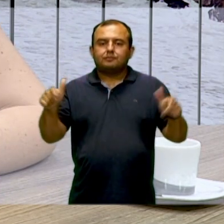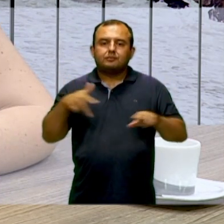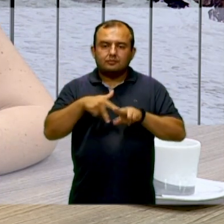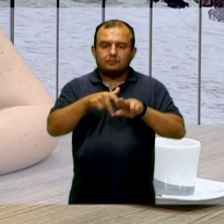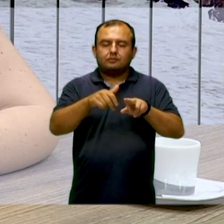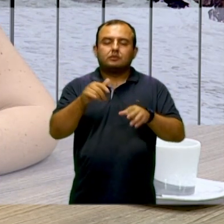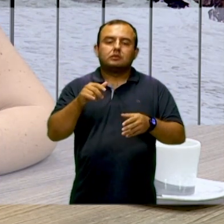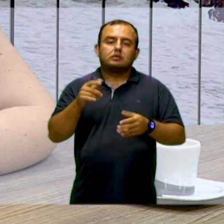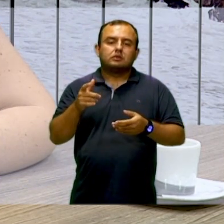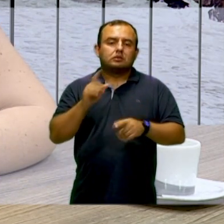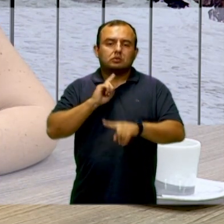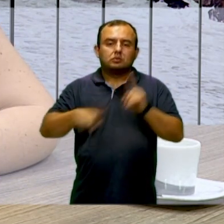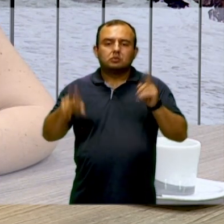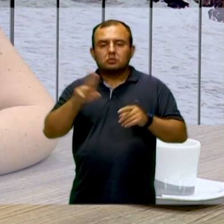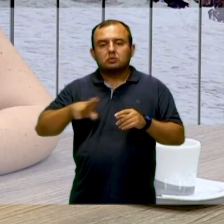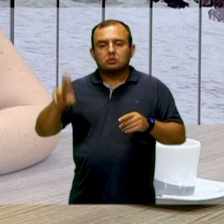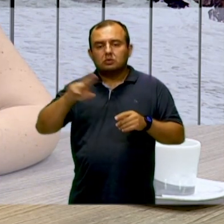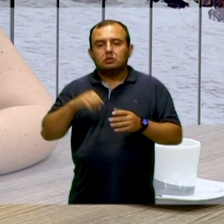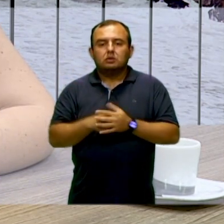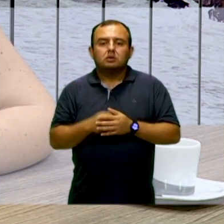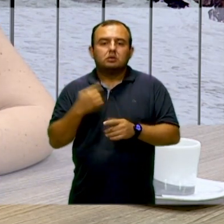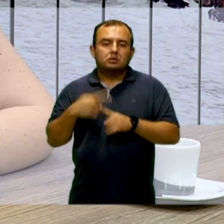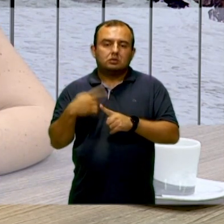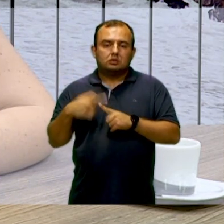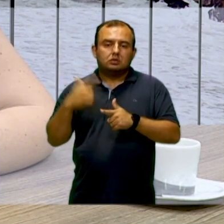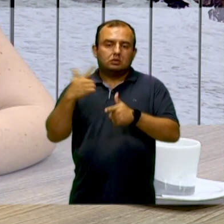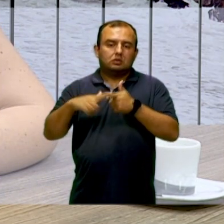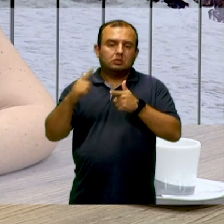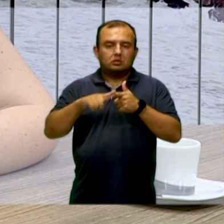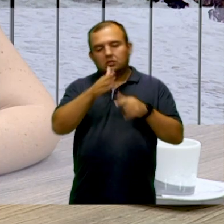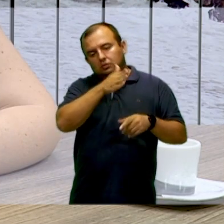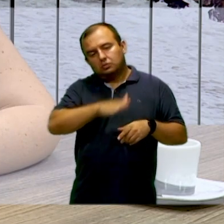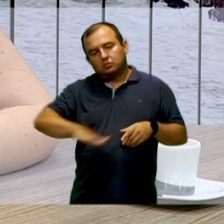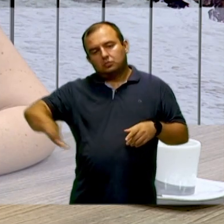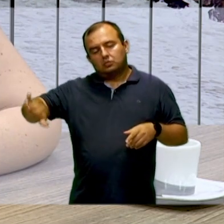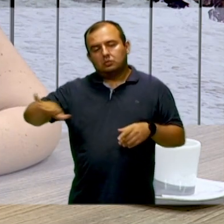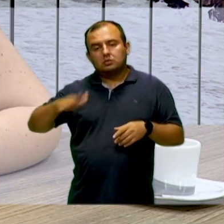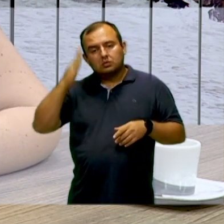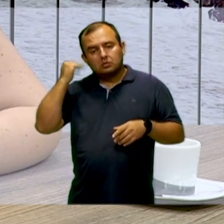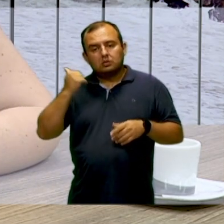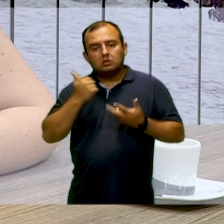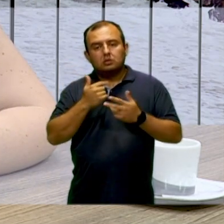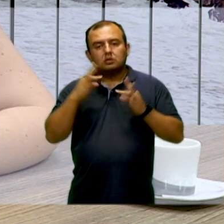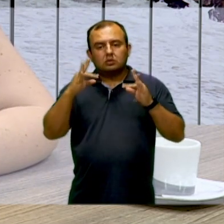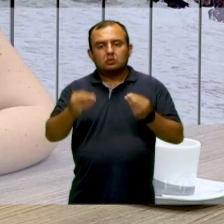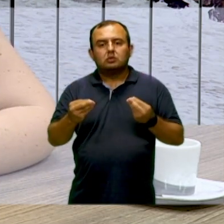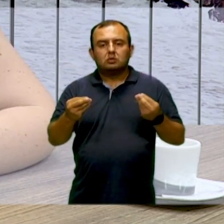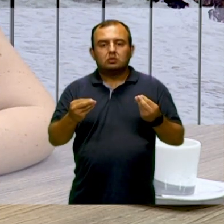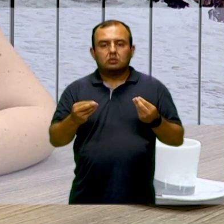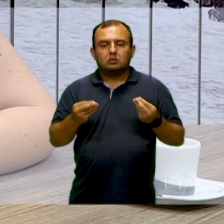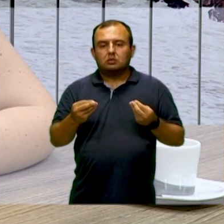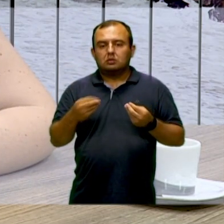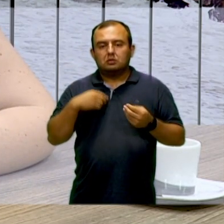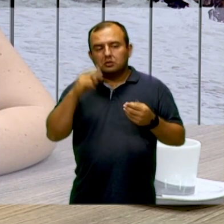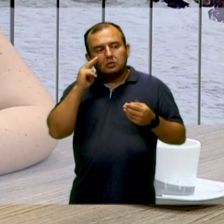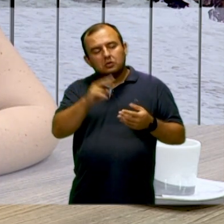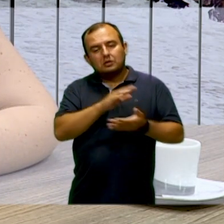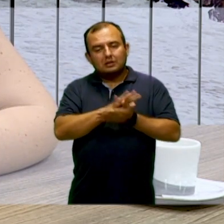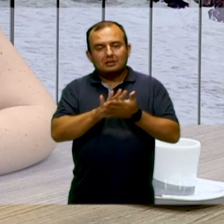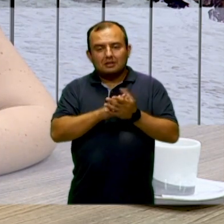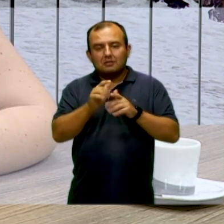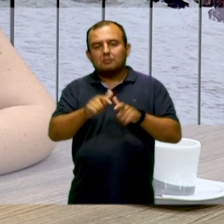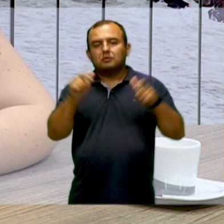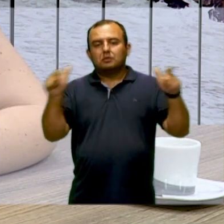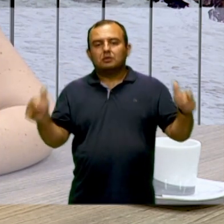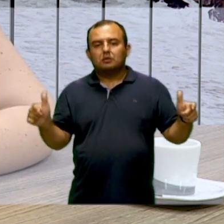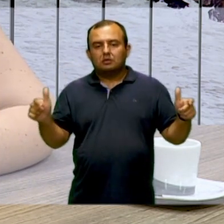aqui de Itajaí, elas não podem ser utilizadas por problema na inclinação, sabe? Tem todo um esquema que ninguém nunca olhou. Então a